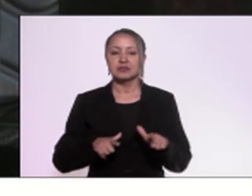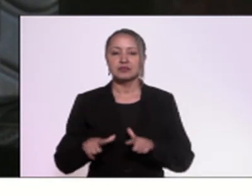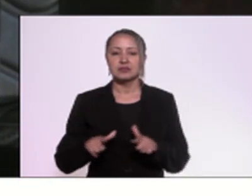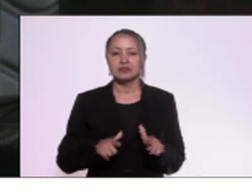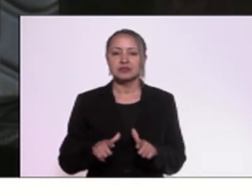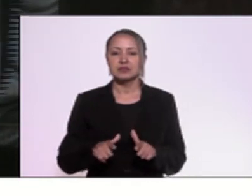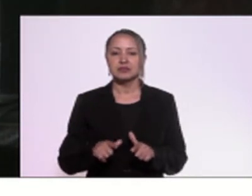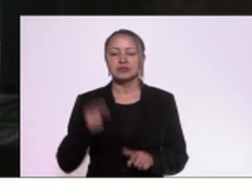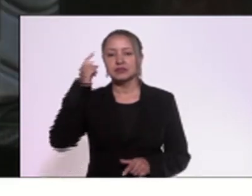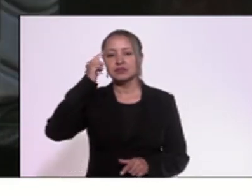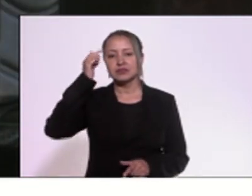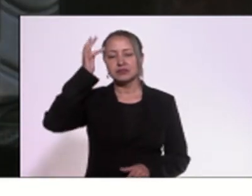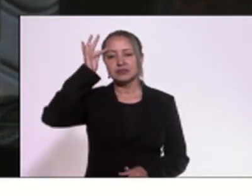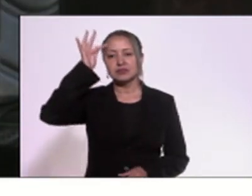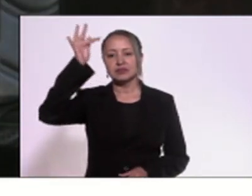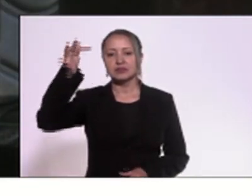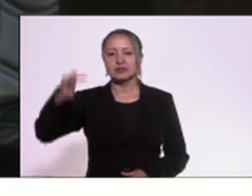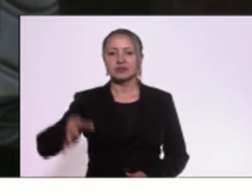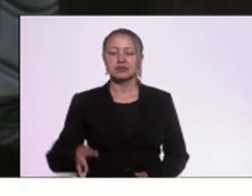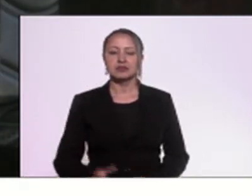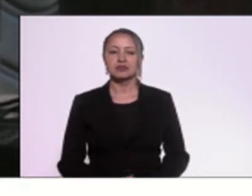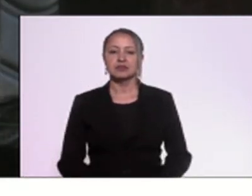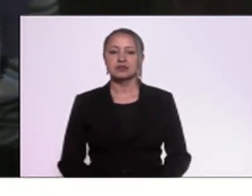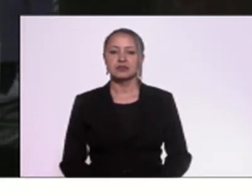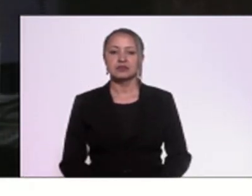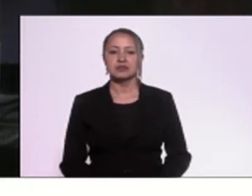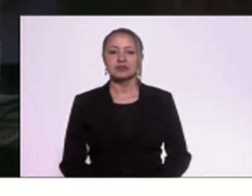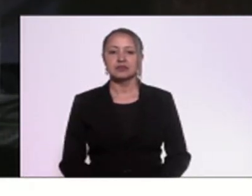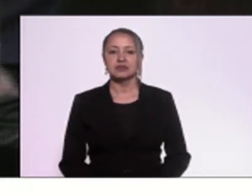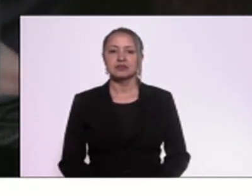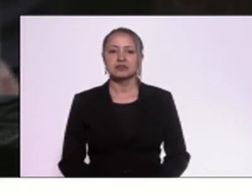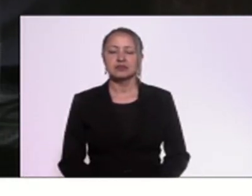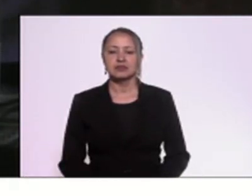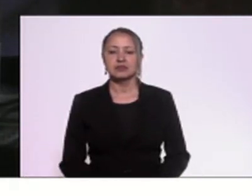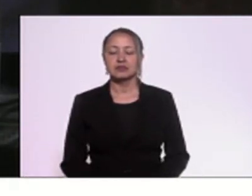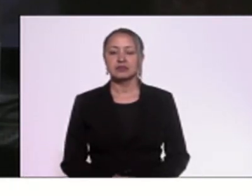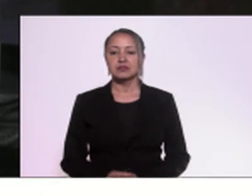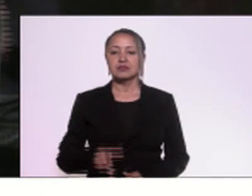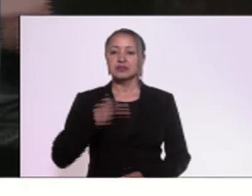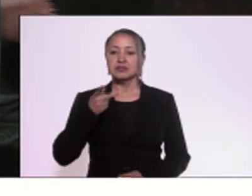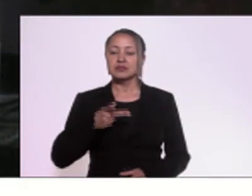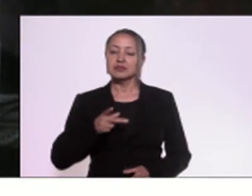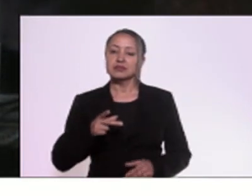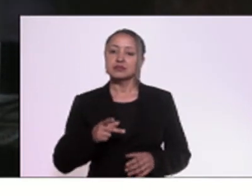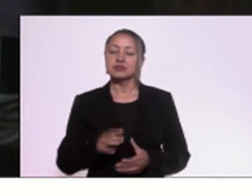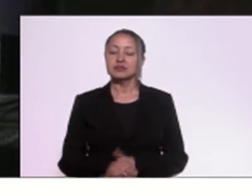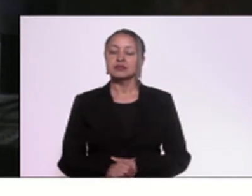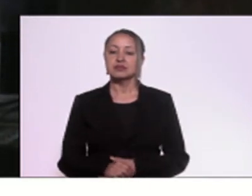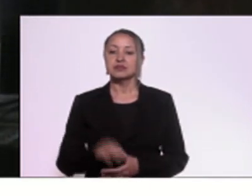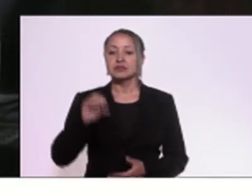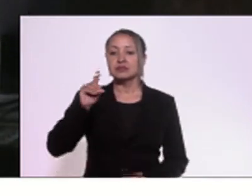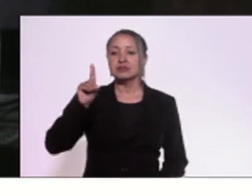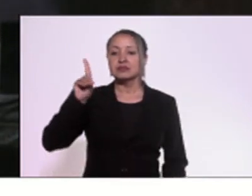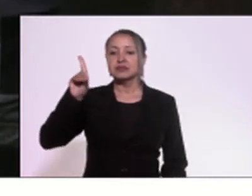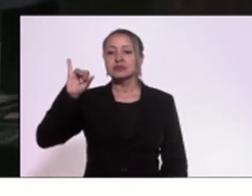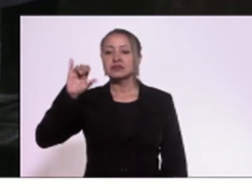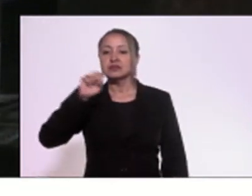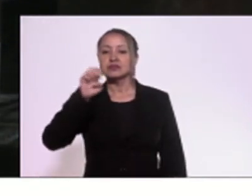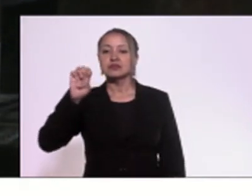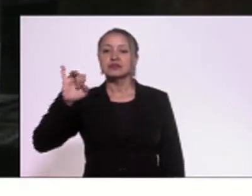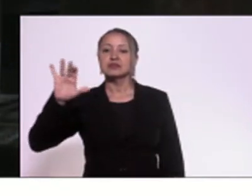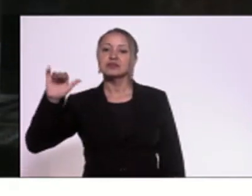Bom, primeiro, boa noite. Não é verdade que eu não estou acostumada com o microfone, embora eu não seja uma apaixonada por ele, não, viu? Até porque